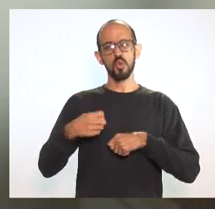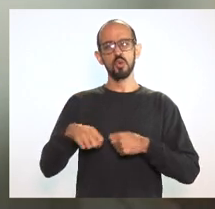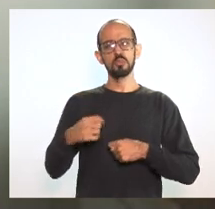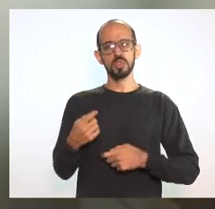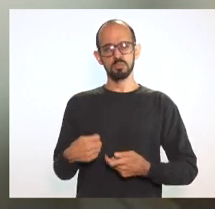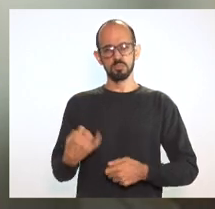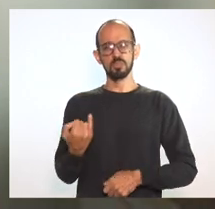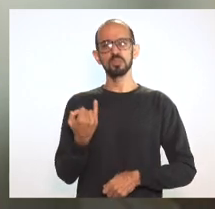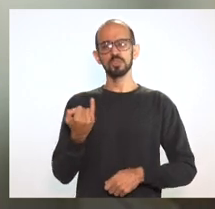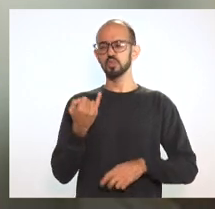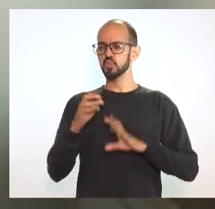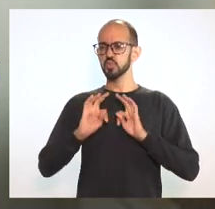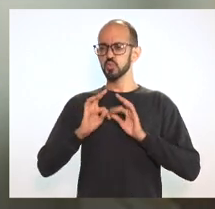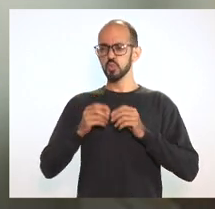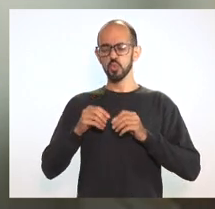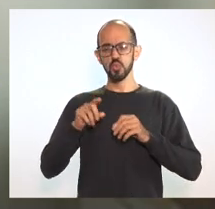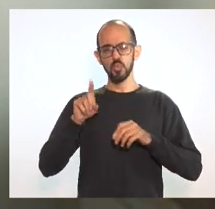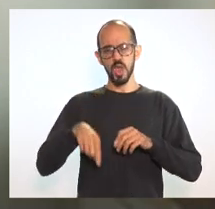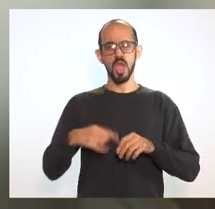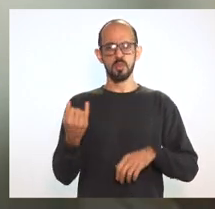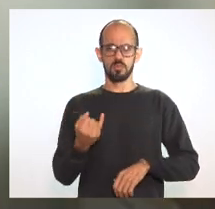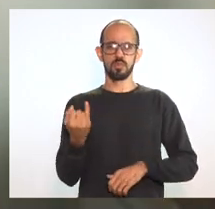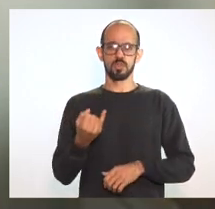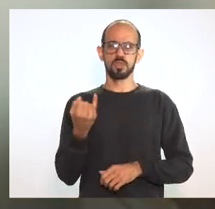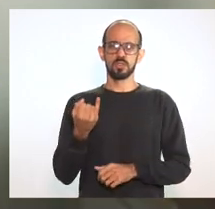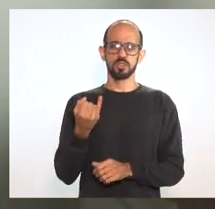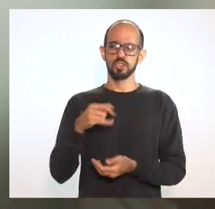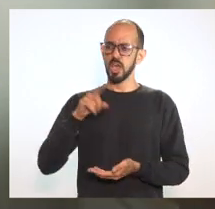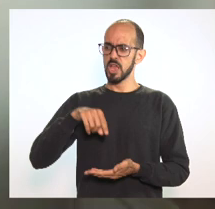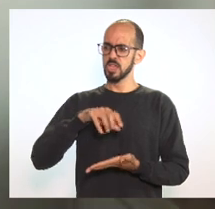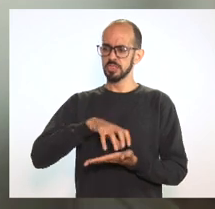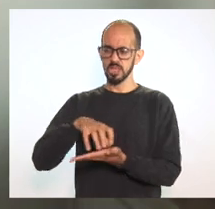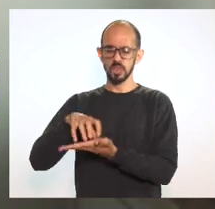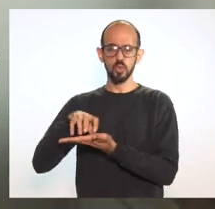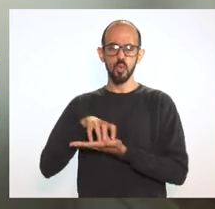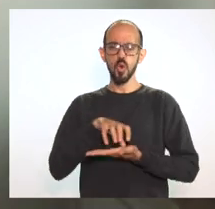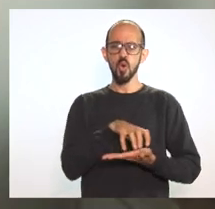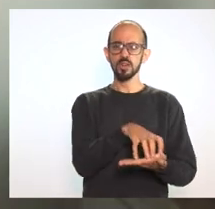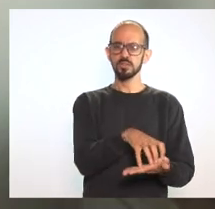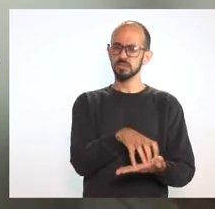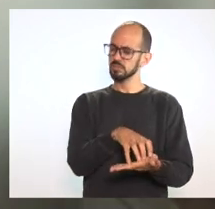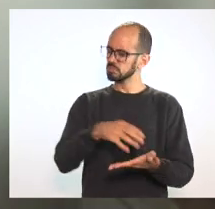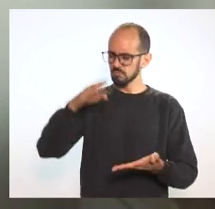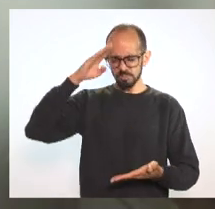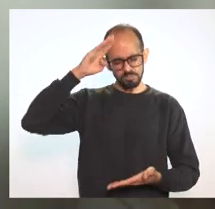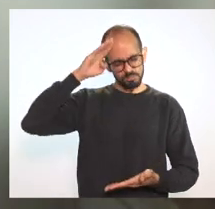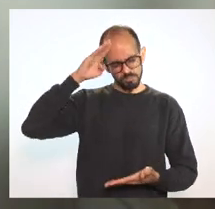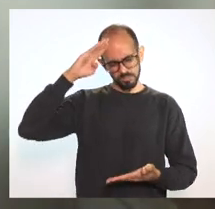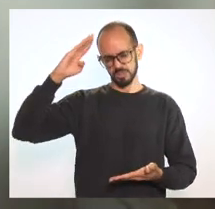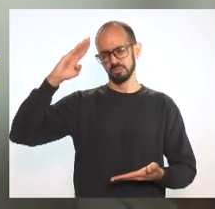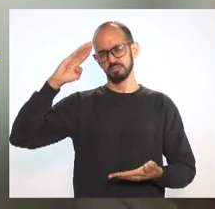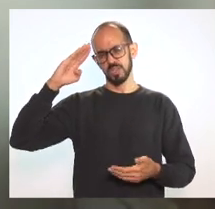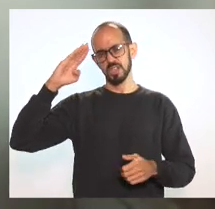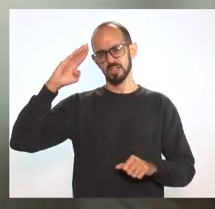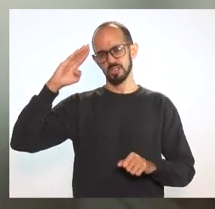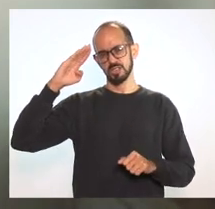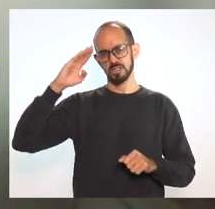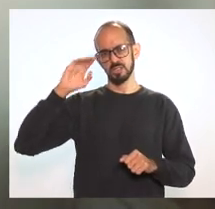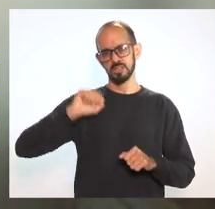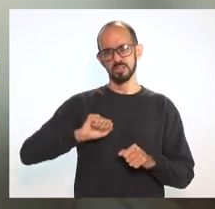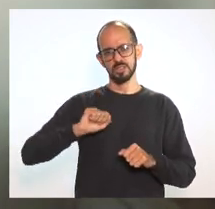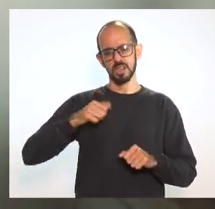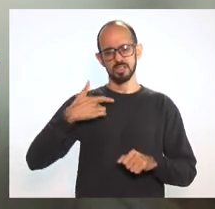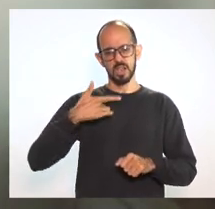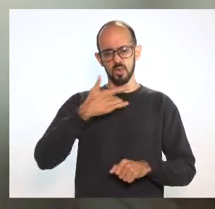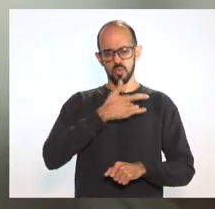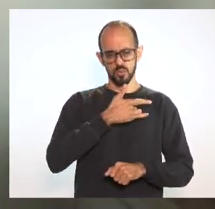importante, tudo numa, né? Essas são áreas, inclusive, prioritárias. E a